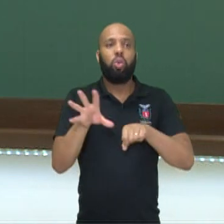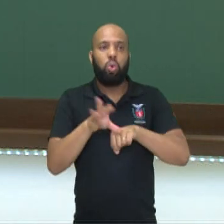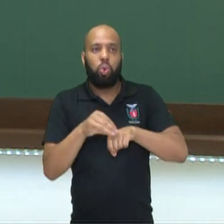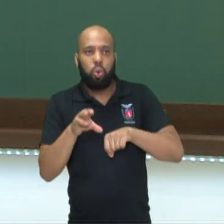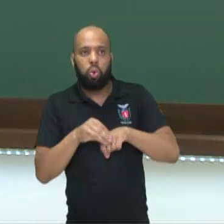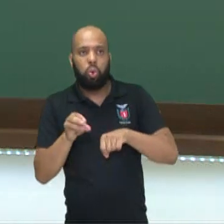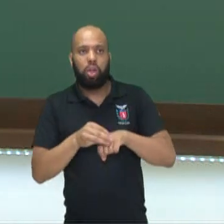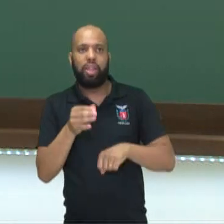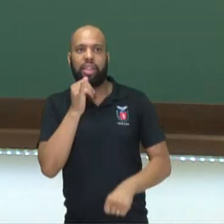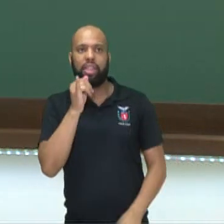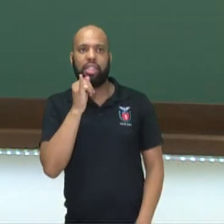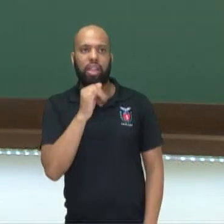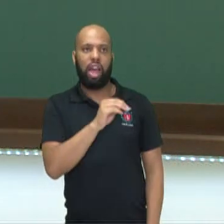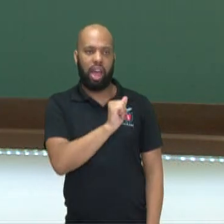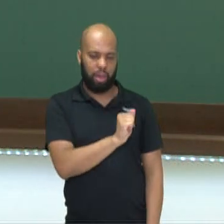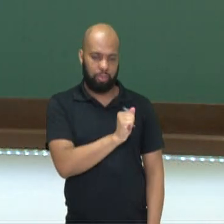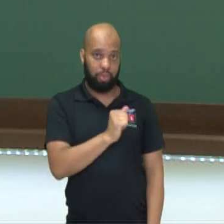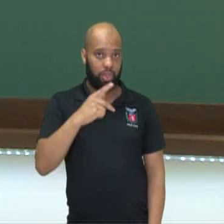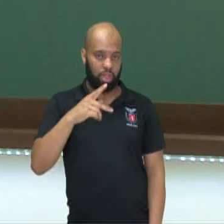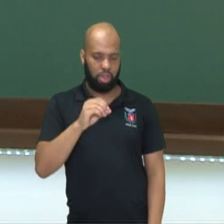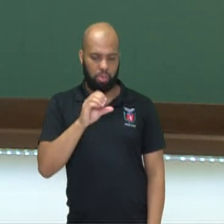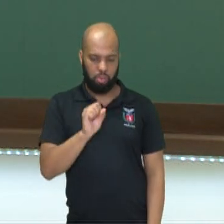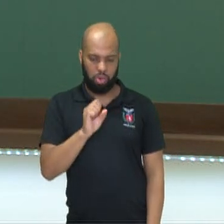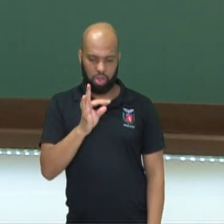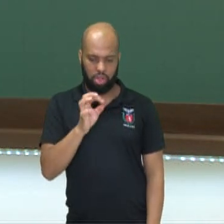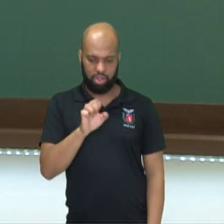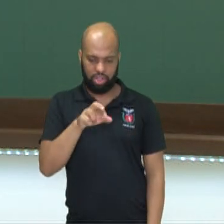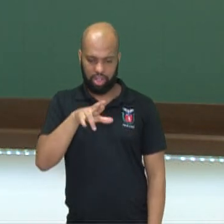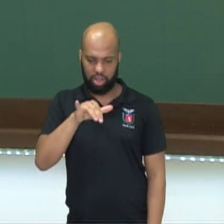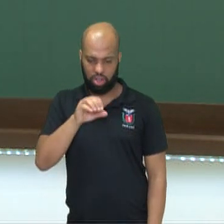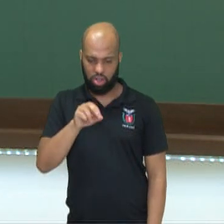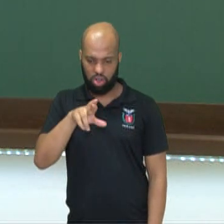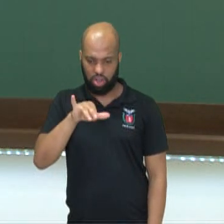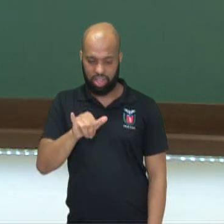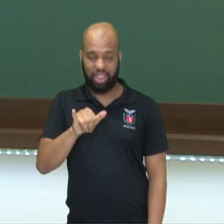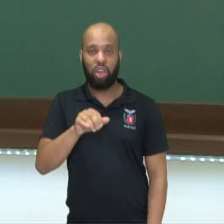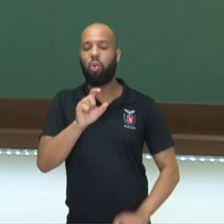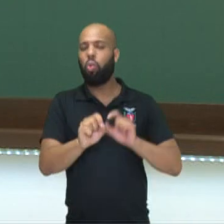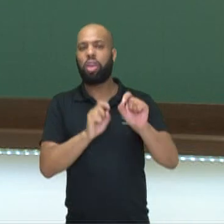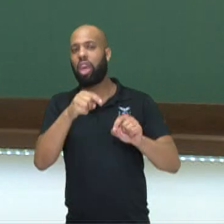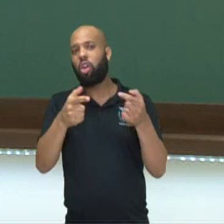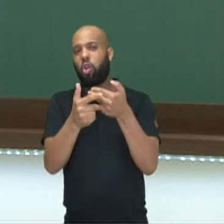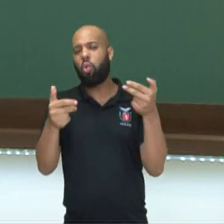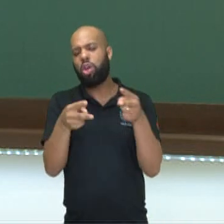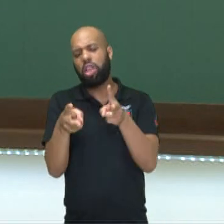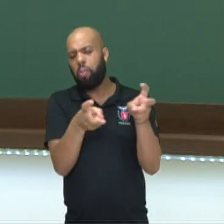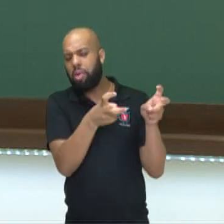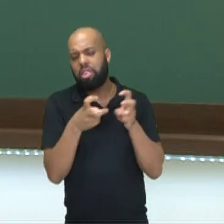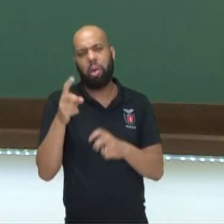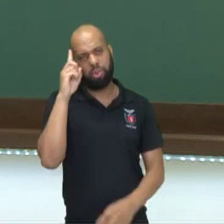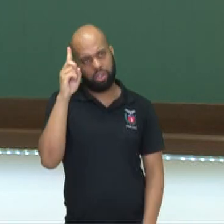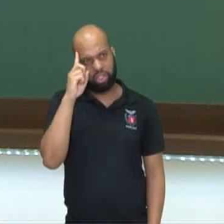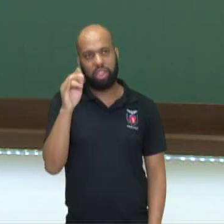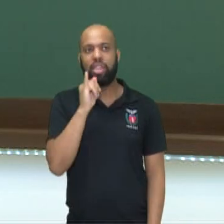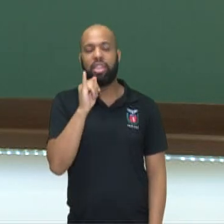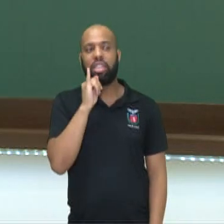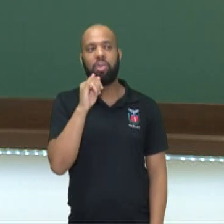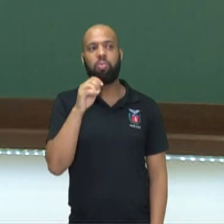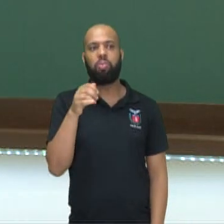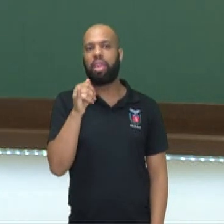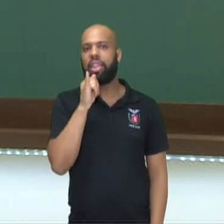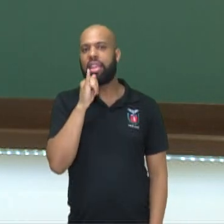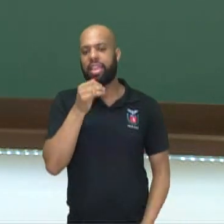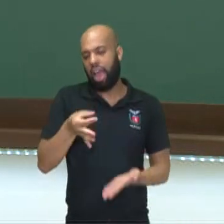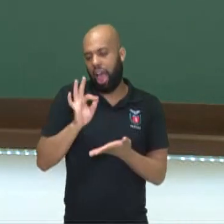a posteriori, dependendo da experiência sensível, as coisas que a gente observa no nosso dia a dia. Exemplo, essa caneca